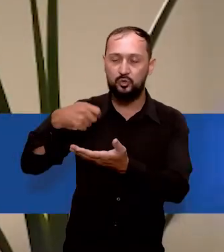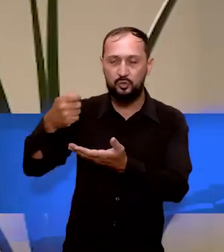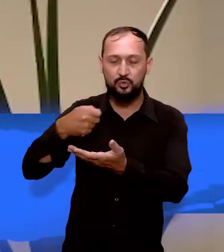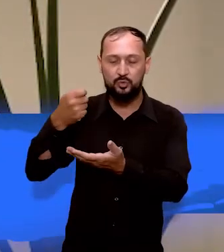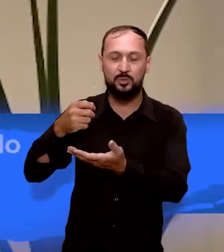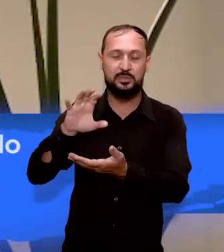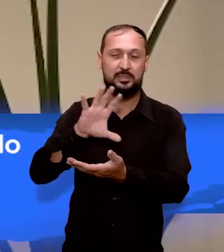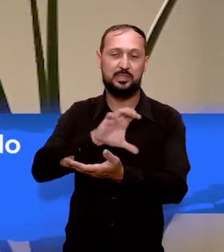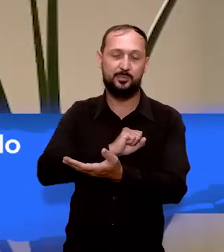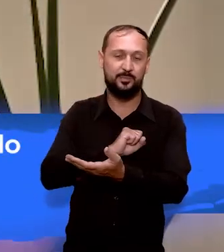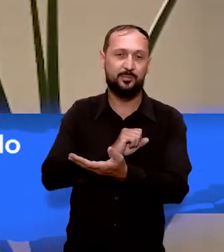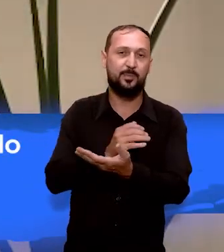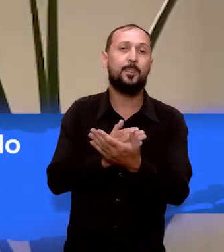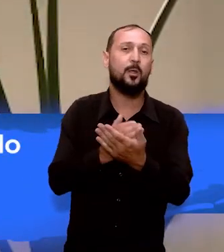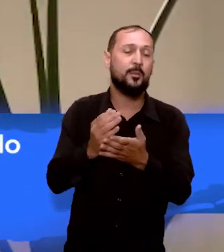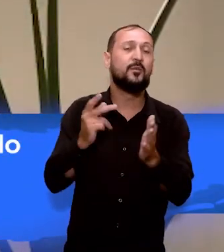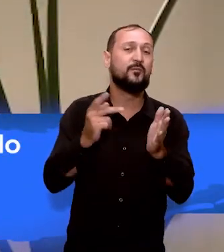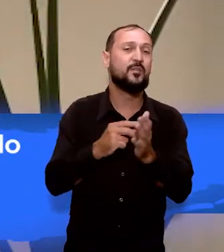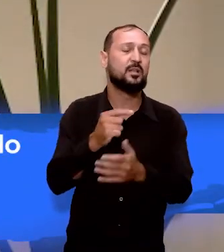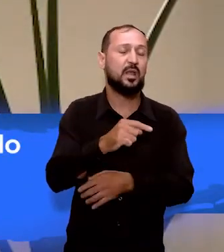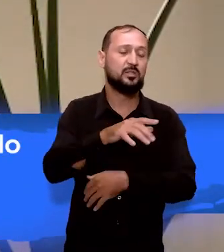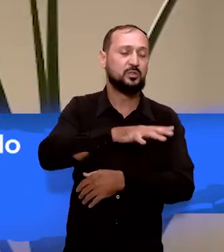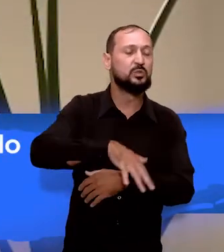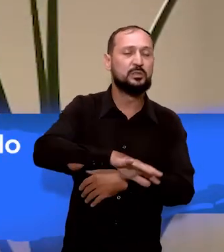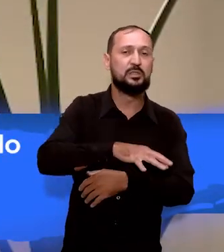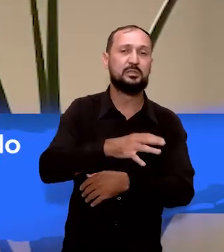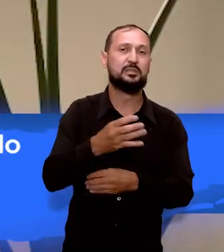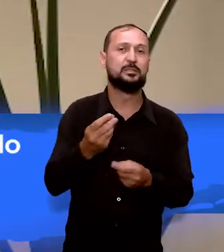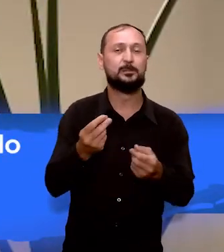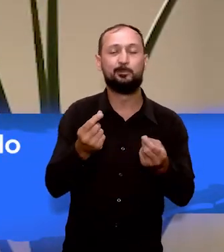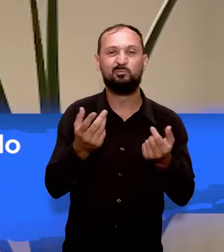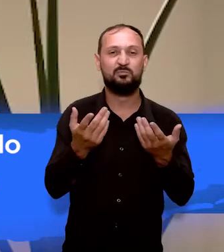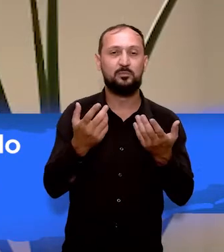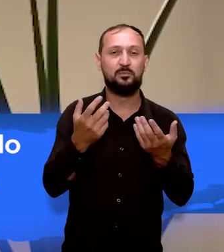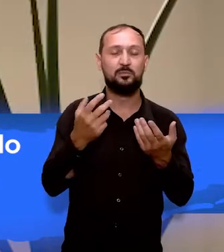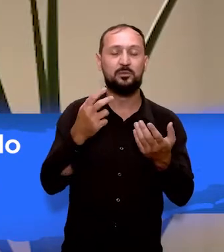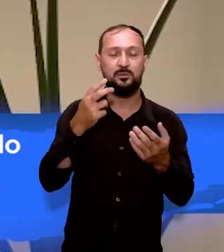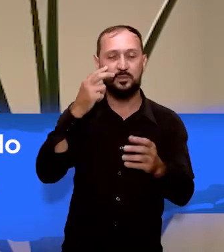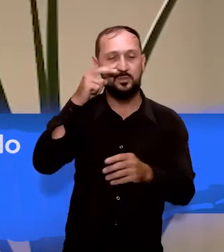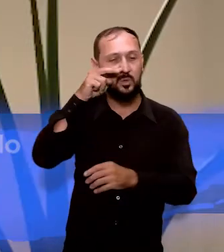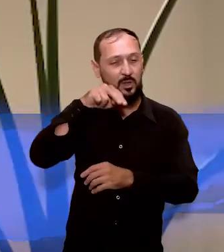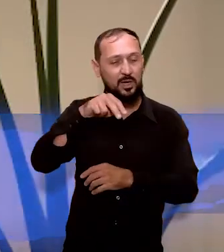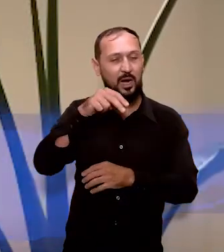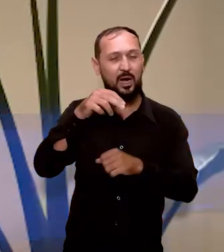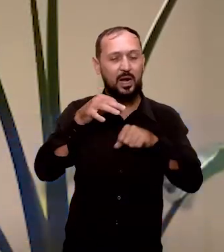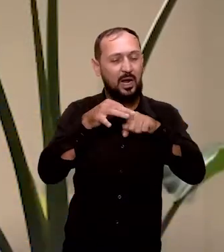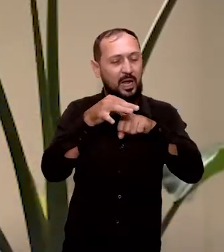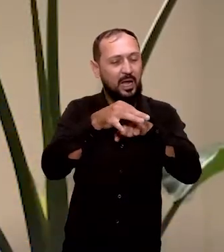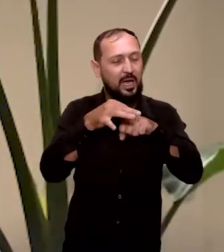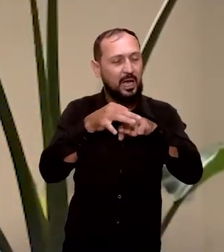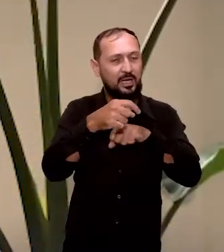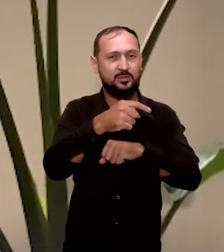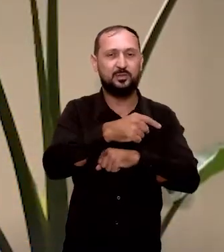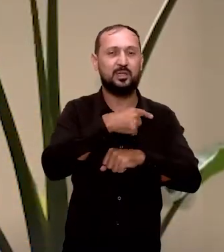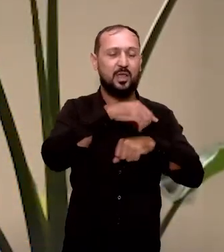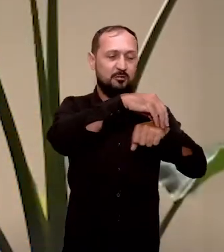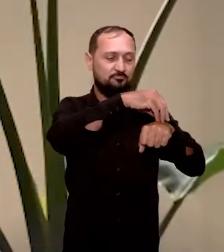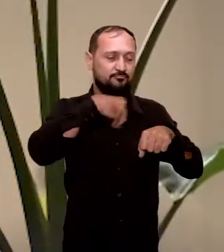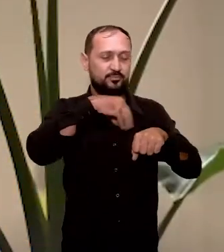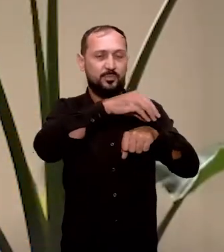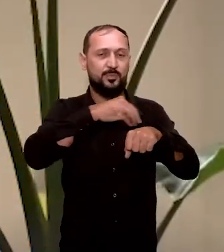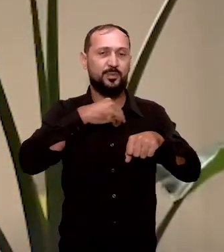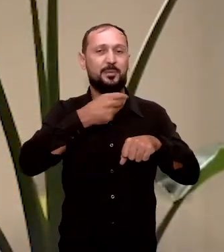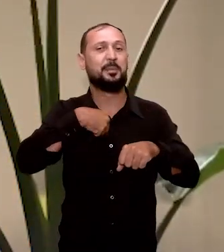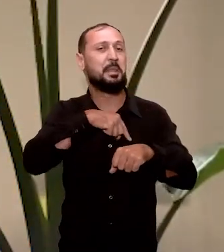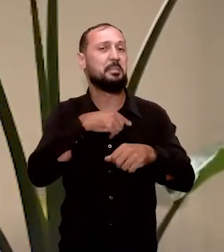Pelas artes gastronômicas, culinárias, vem justamente desse olhar